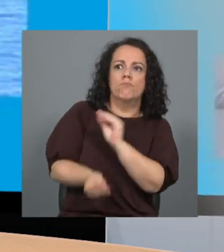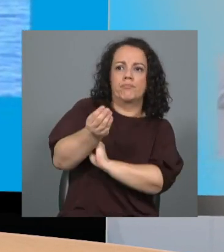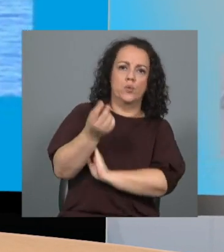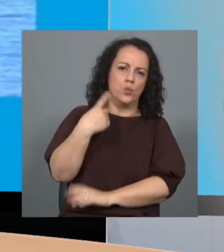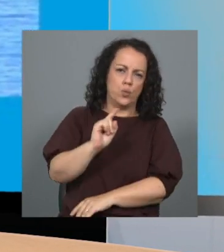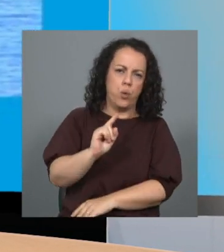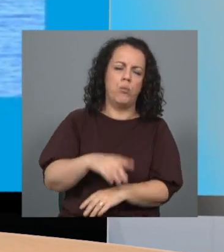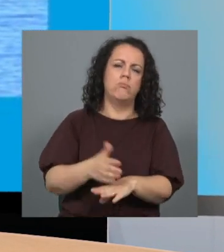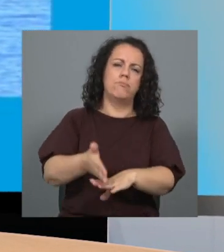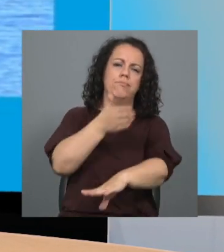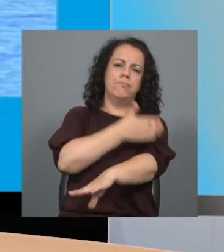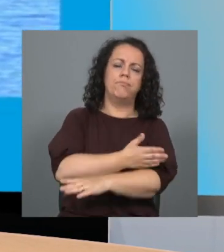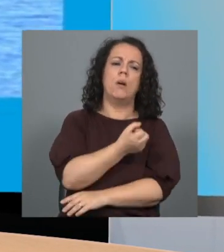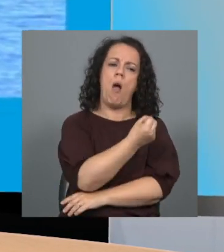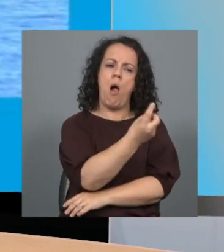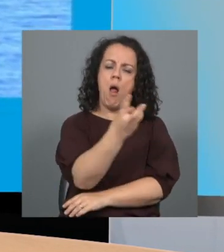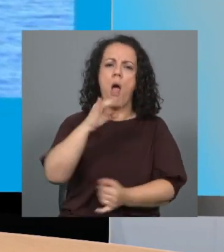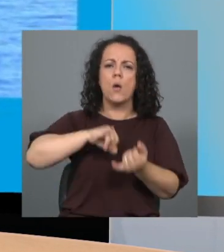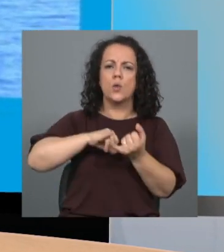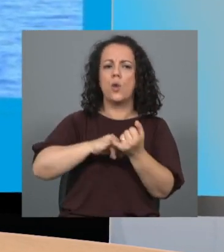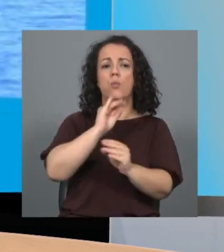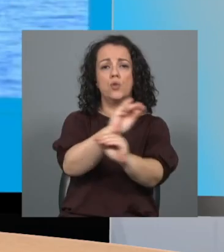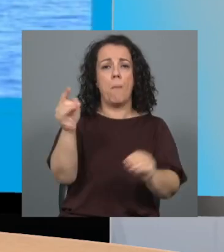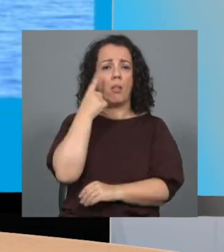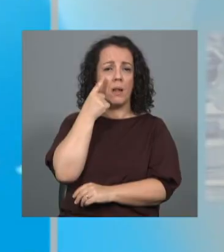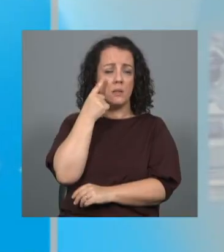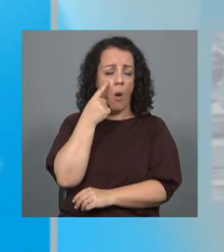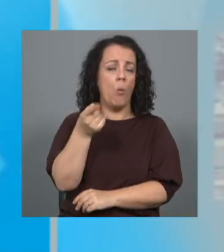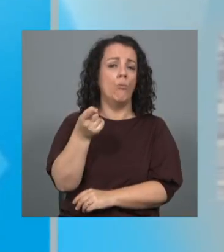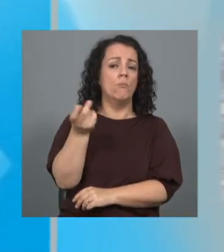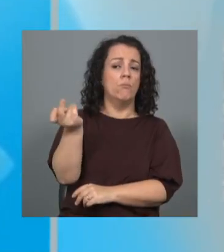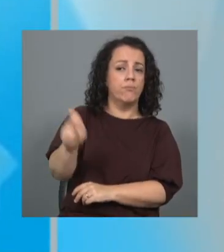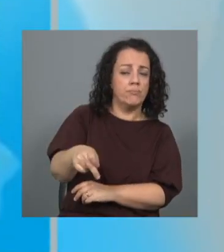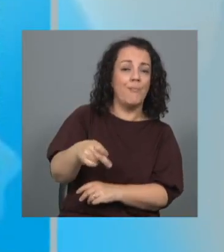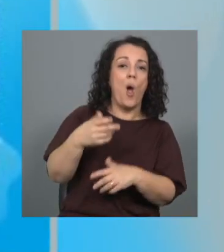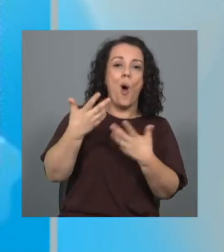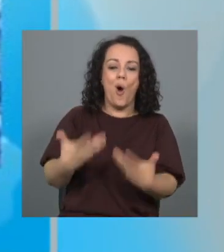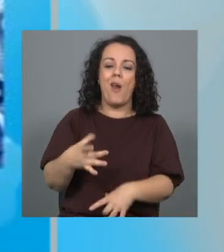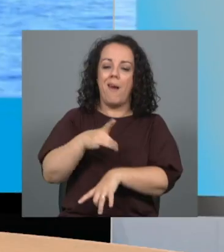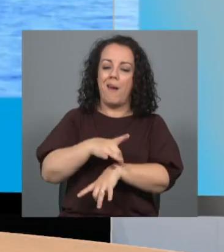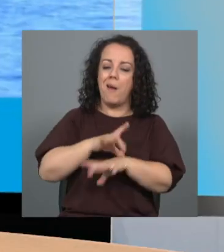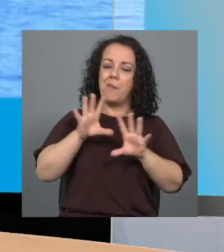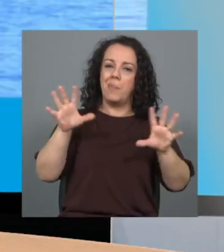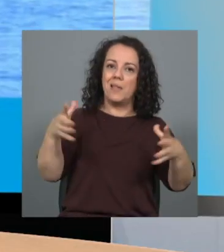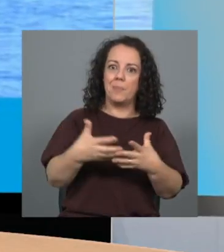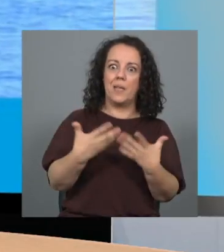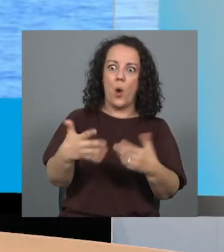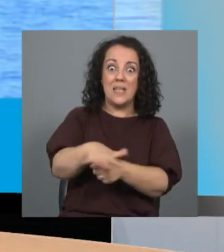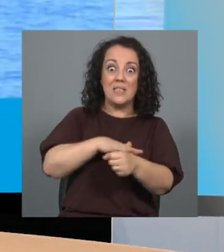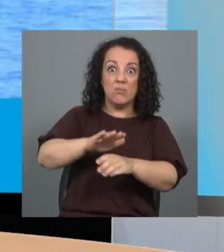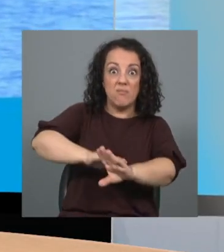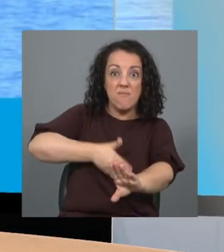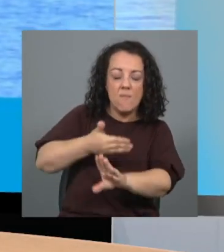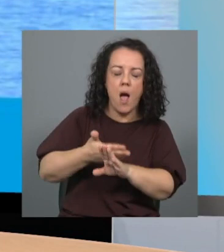diversas associações vinham chamando a atenção para esta situação e agora foi necessário a pandemia e esta situação extrema para que